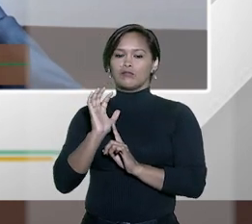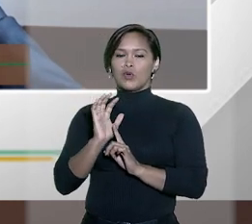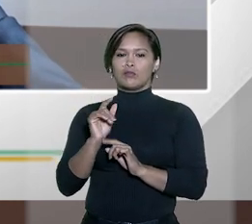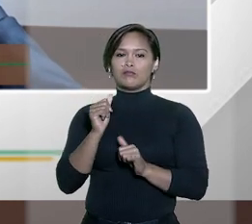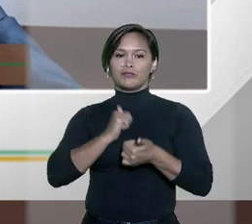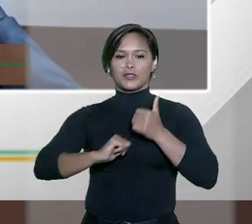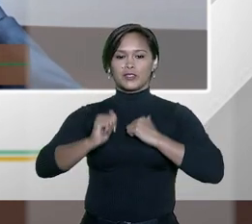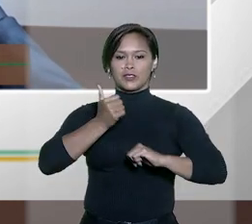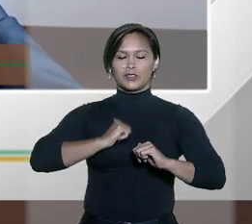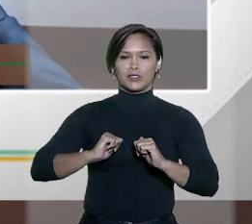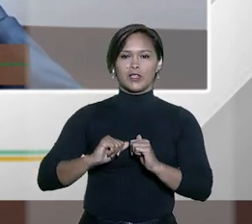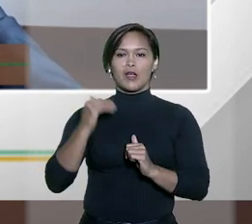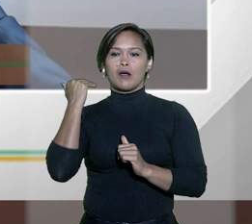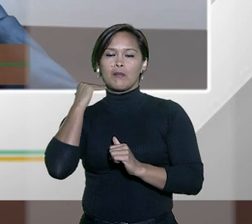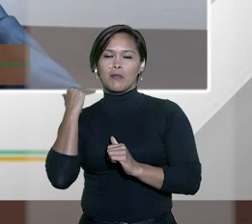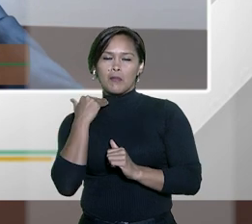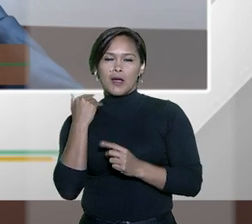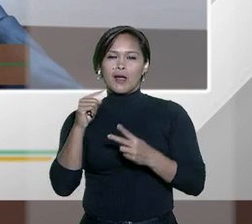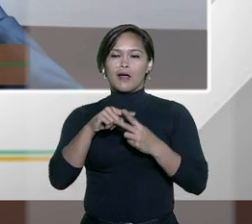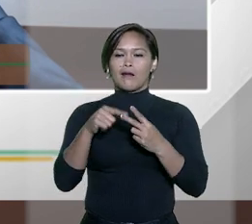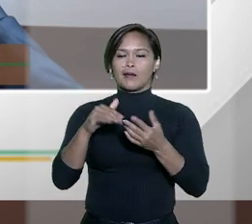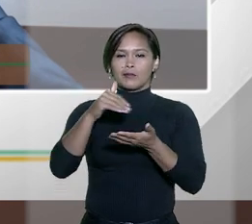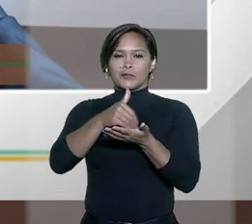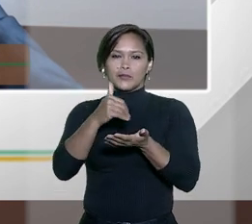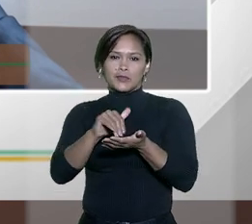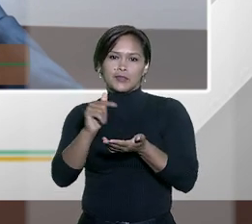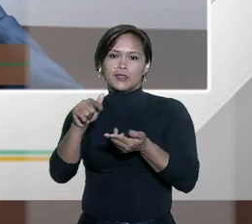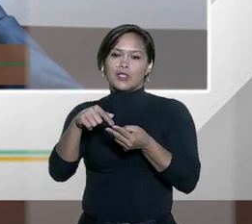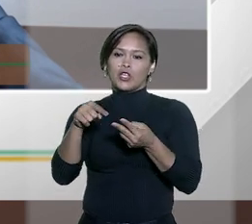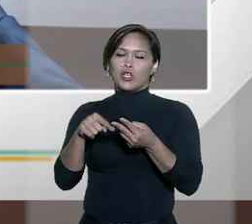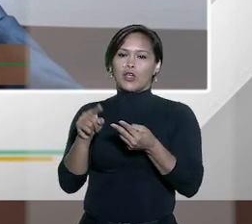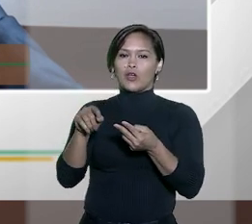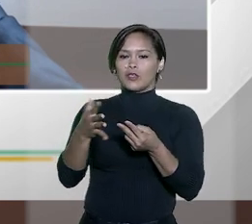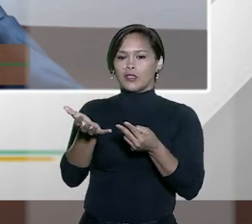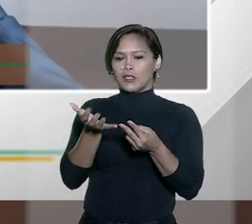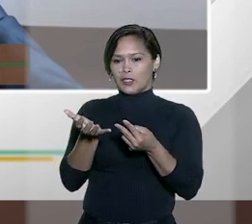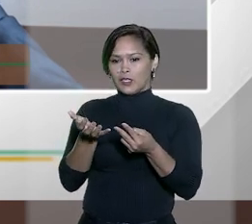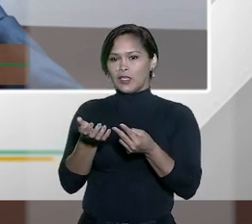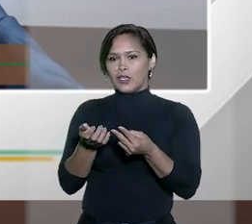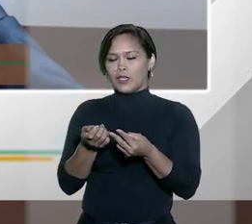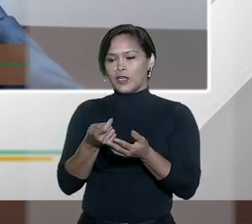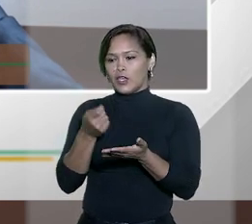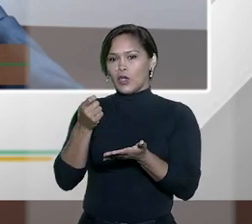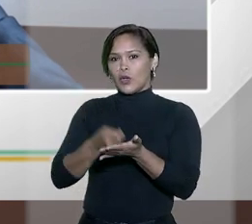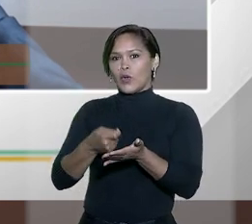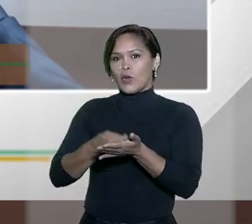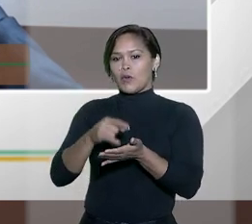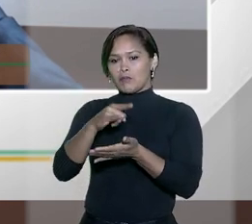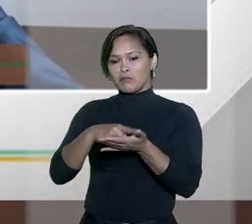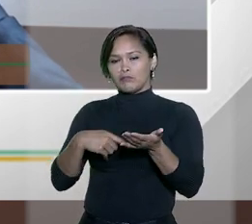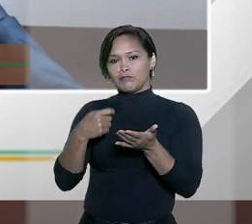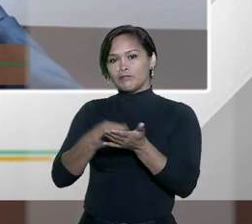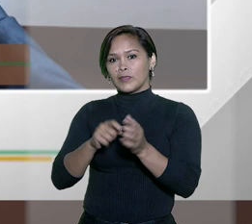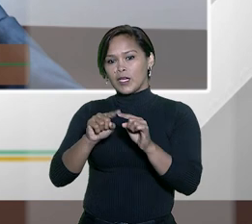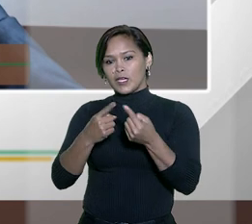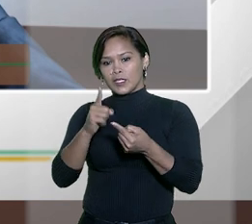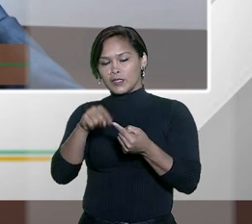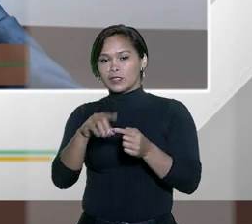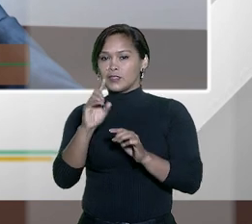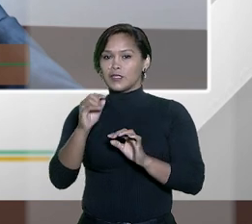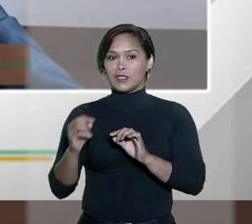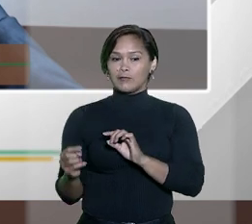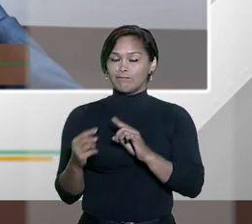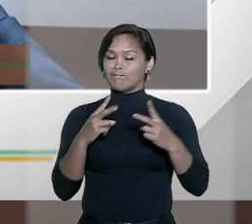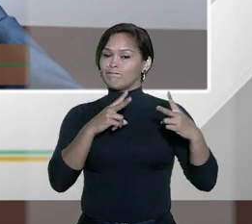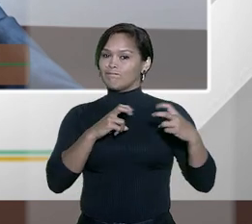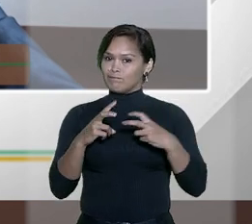por instituições financeiras, por escritórios, né, que querem aí comprar esses precatórios, então é um dilema,